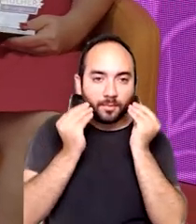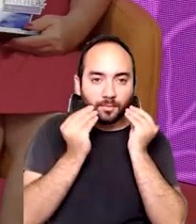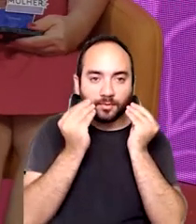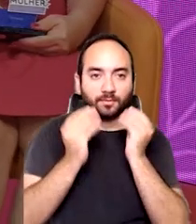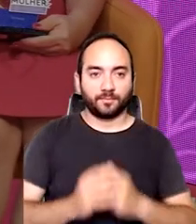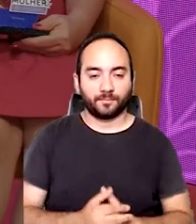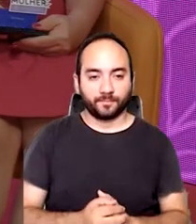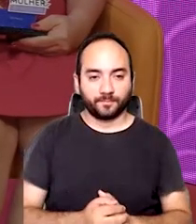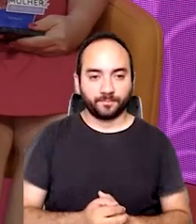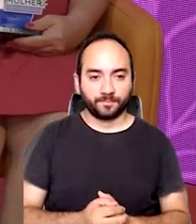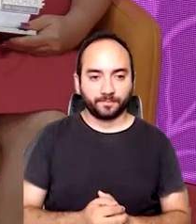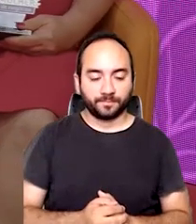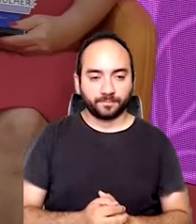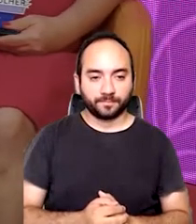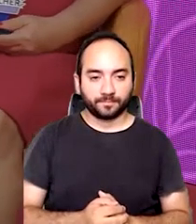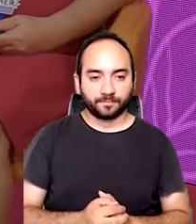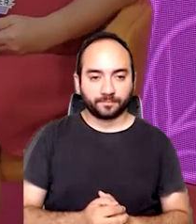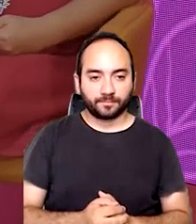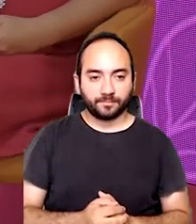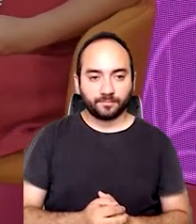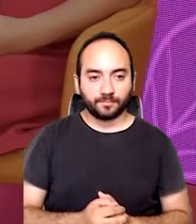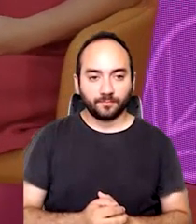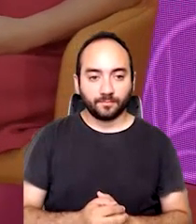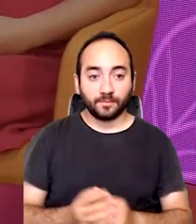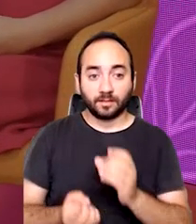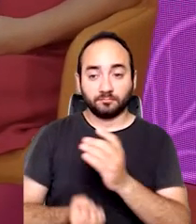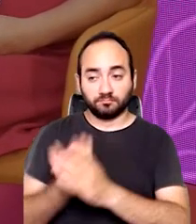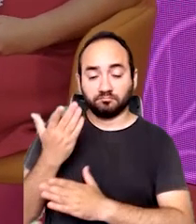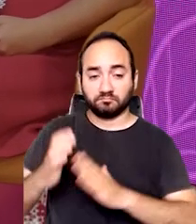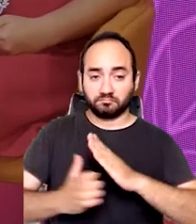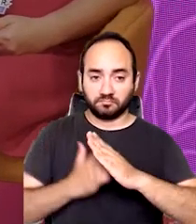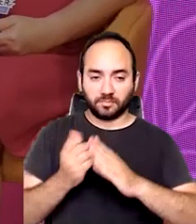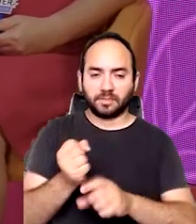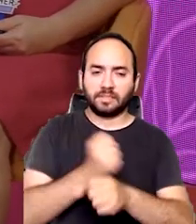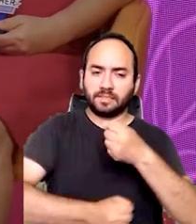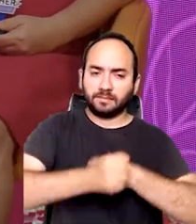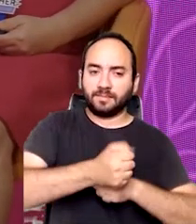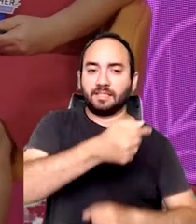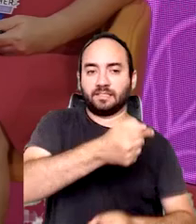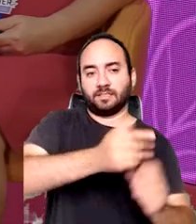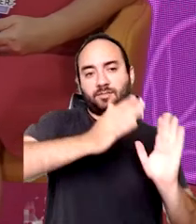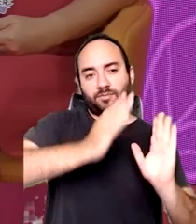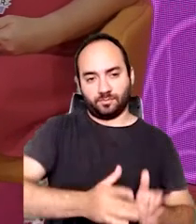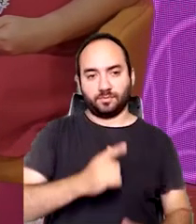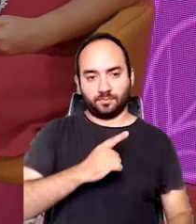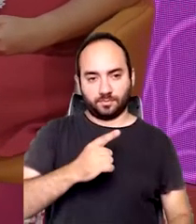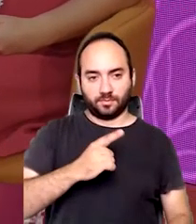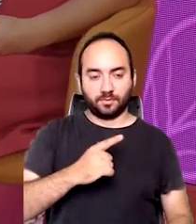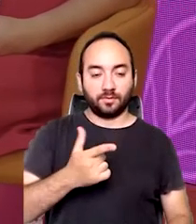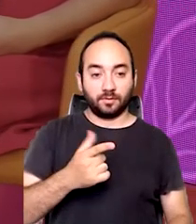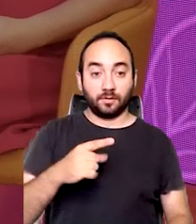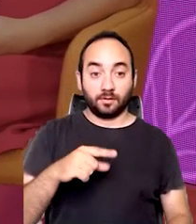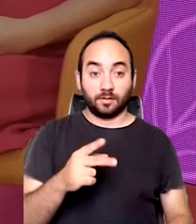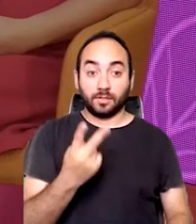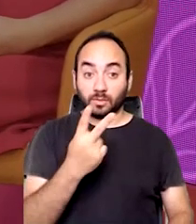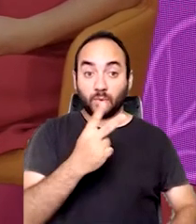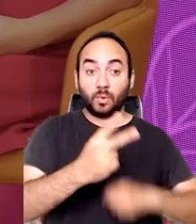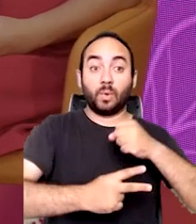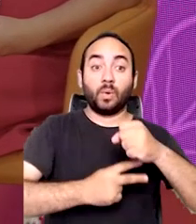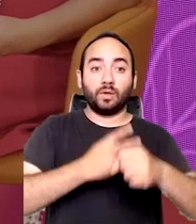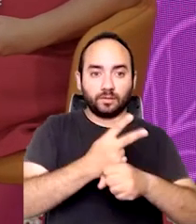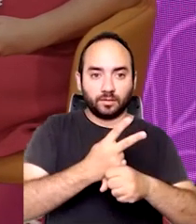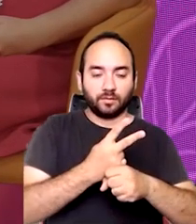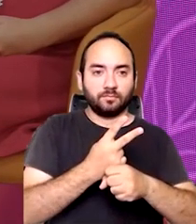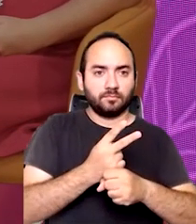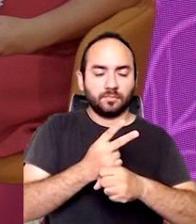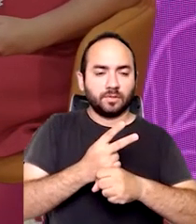algumas sardas no rosto eh fundei a Maison Charlot 7 anos atrás porém eu tive 2